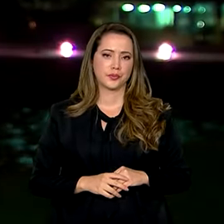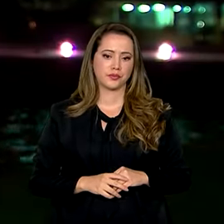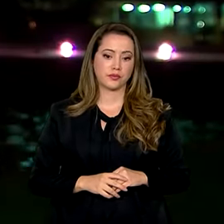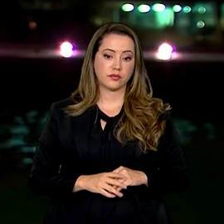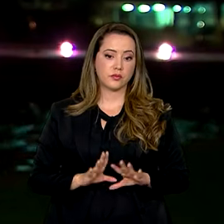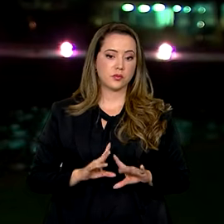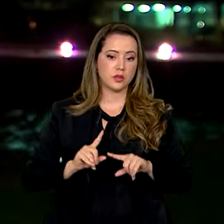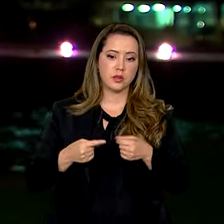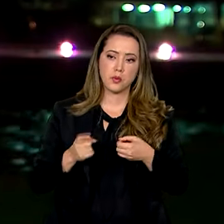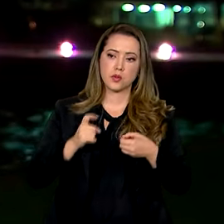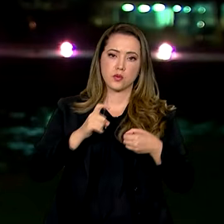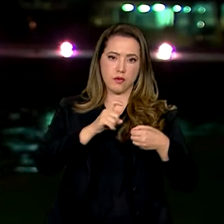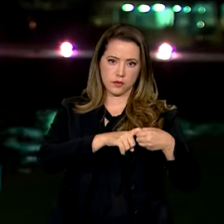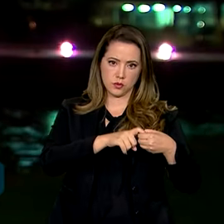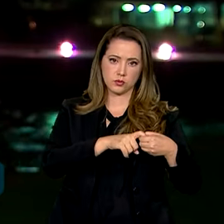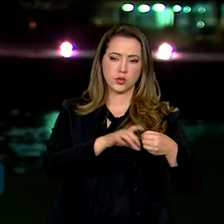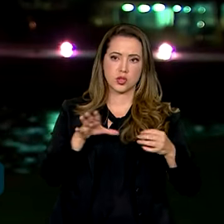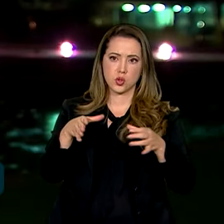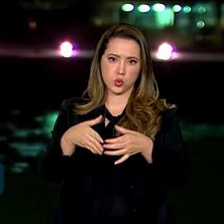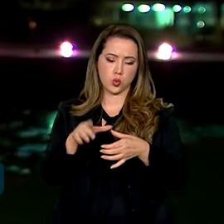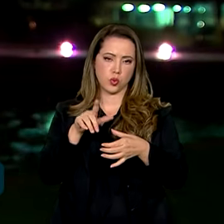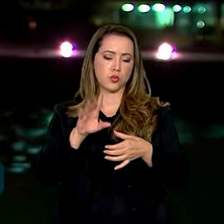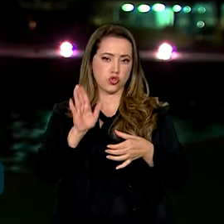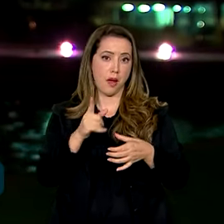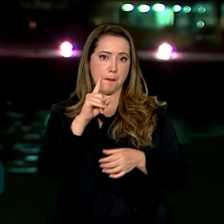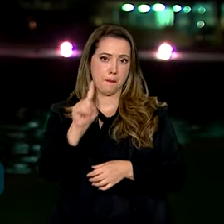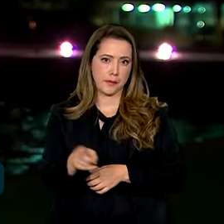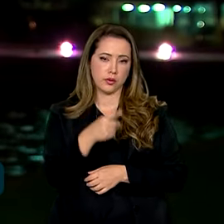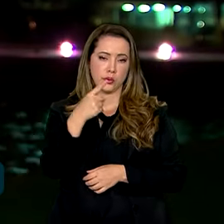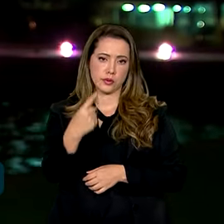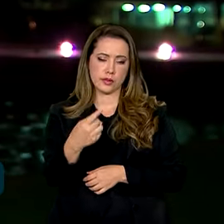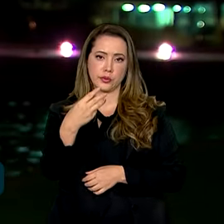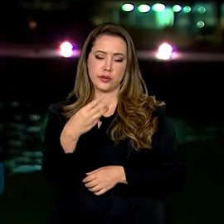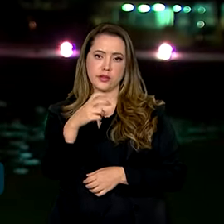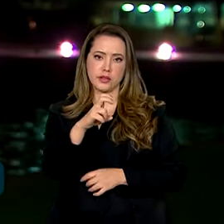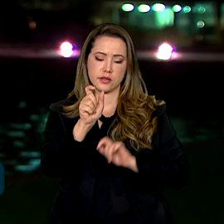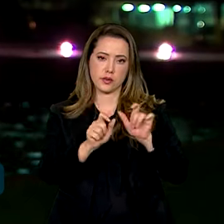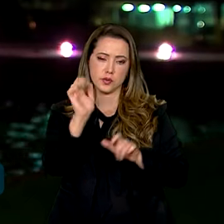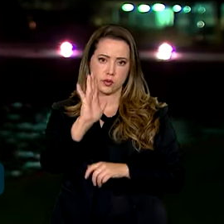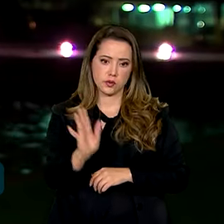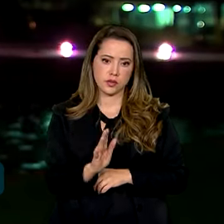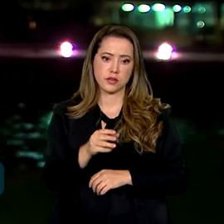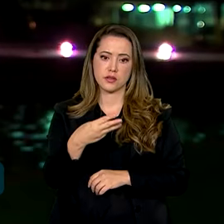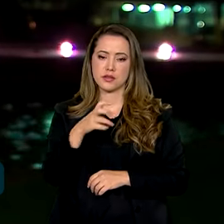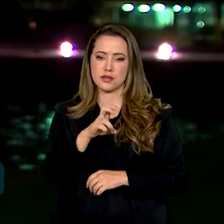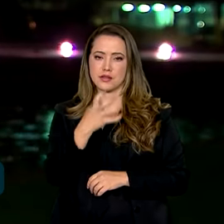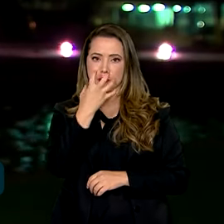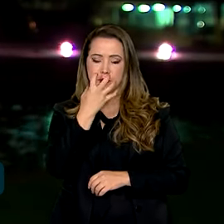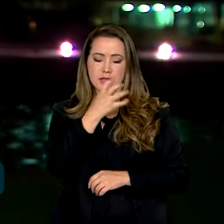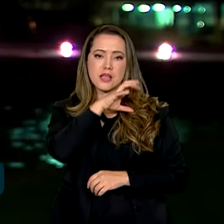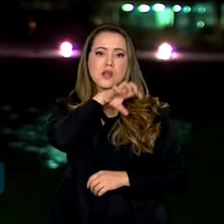Com o desembarque, o Brasil totaliza a repatriação de 1.135 brasileiros e 35 animais de